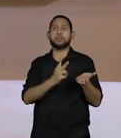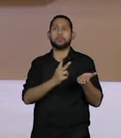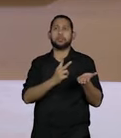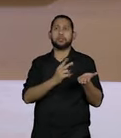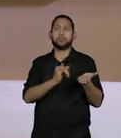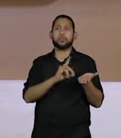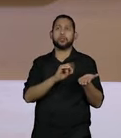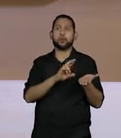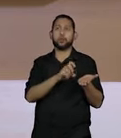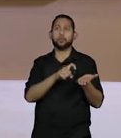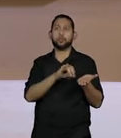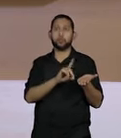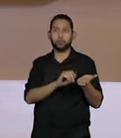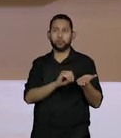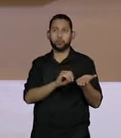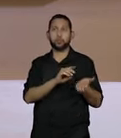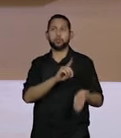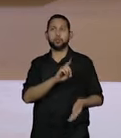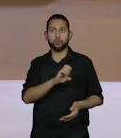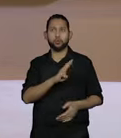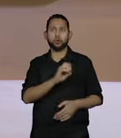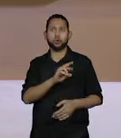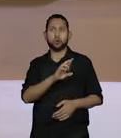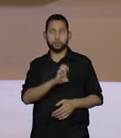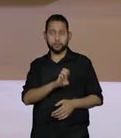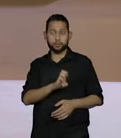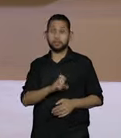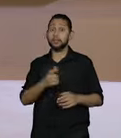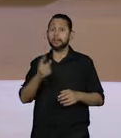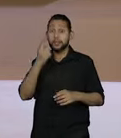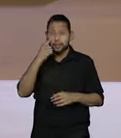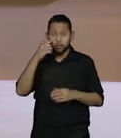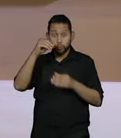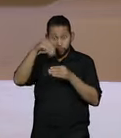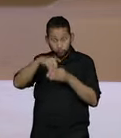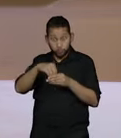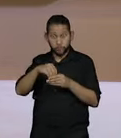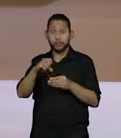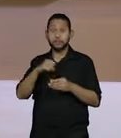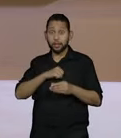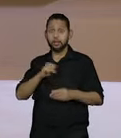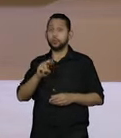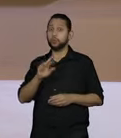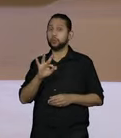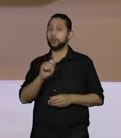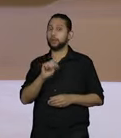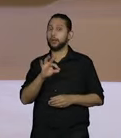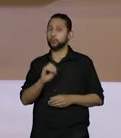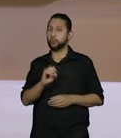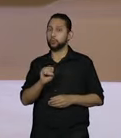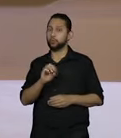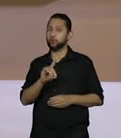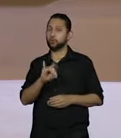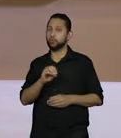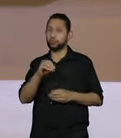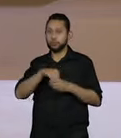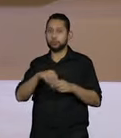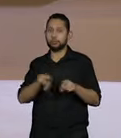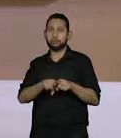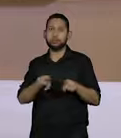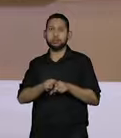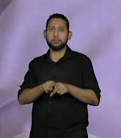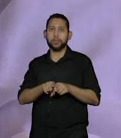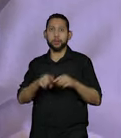disso, nós temos, dentro do tubo de ensaio também, o sulfato de sódio